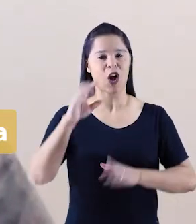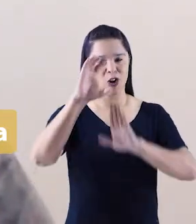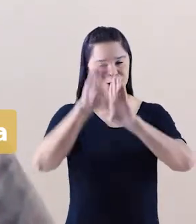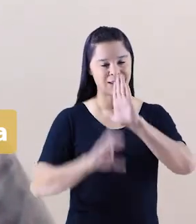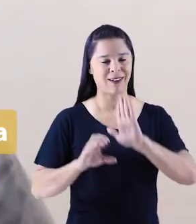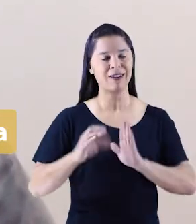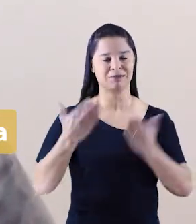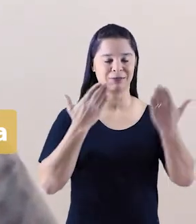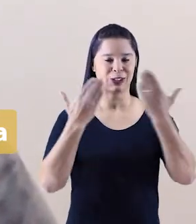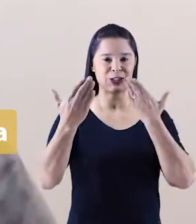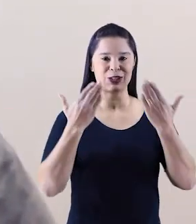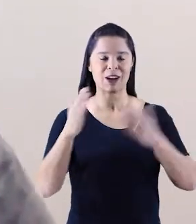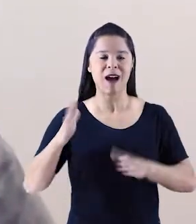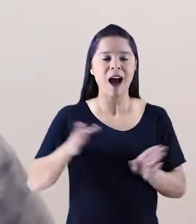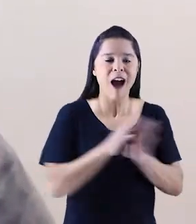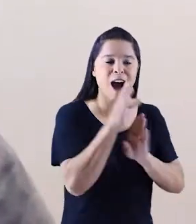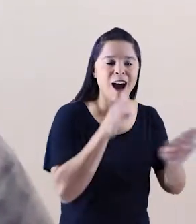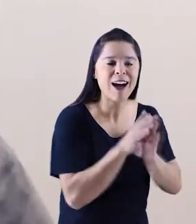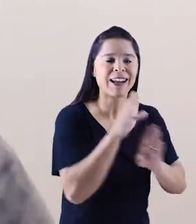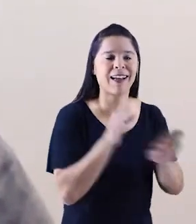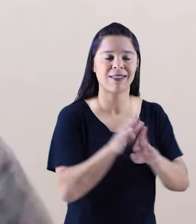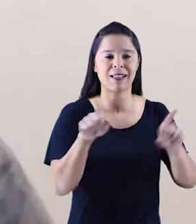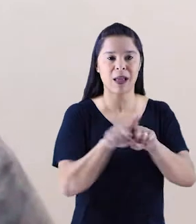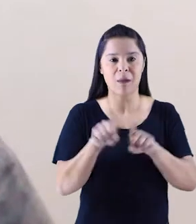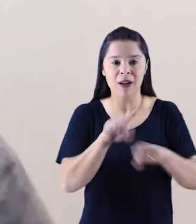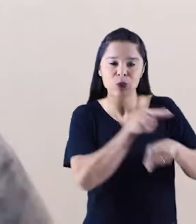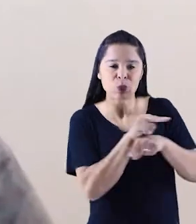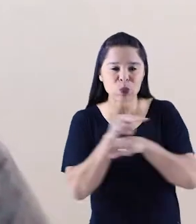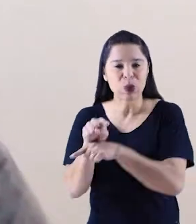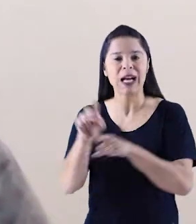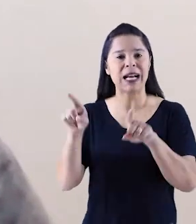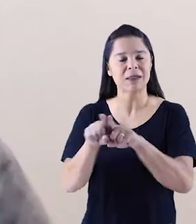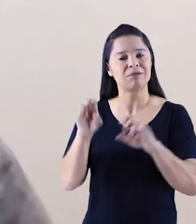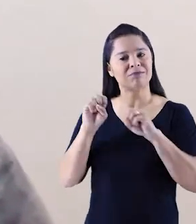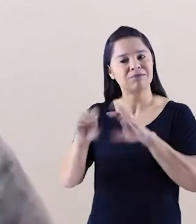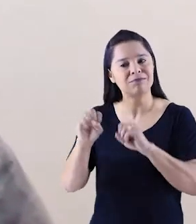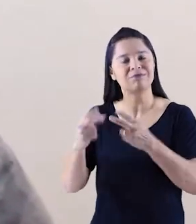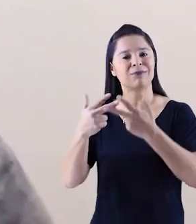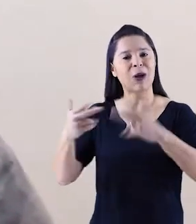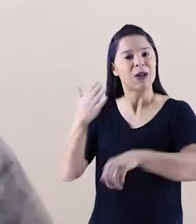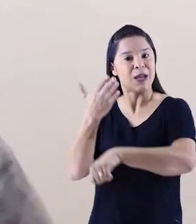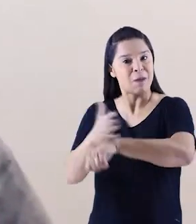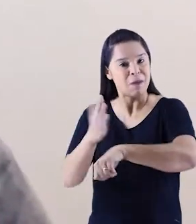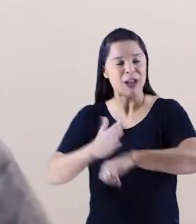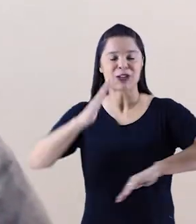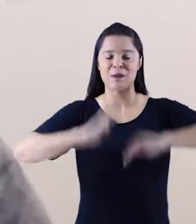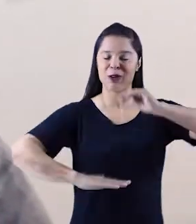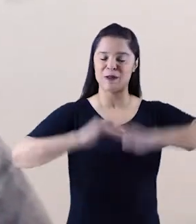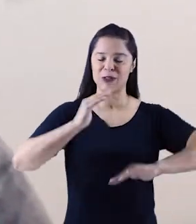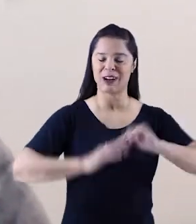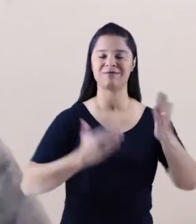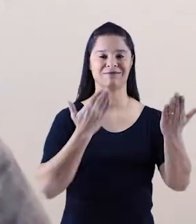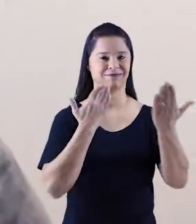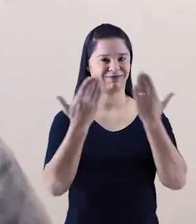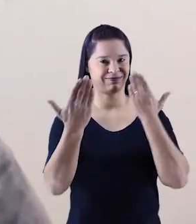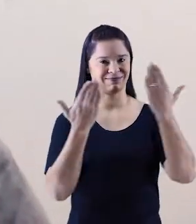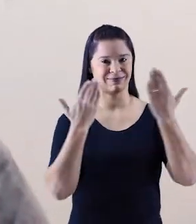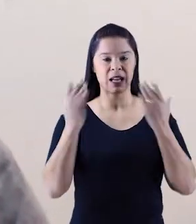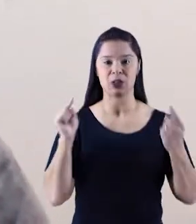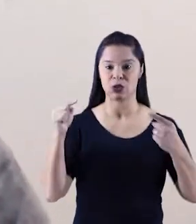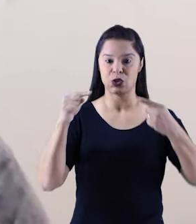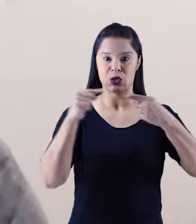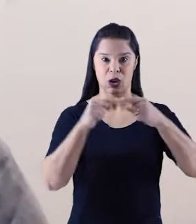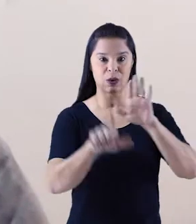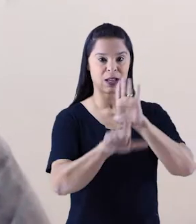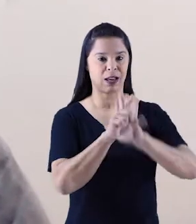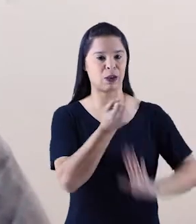Conselhos de Psicologia orienta, fiscaliza e disciplina a prática profissional de psicólogas e psicólogos conforme